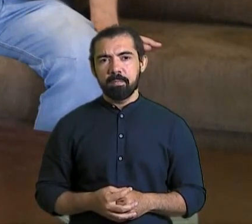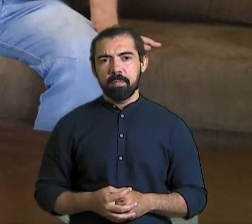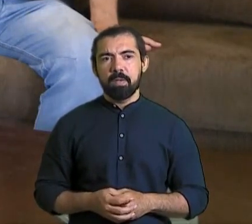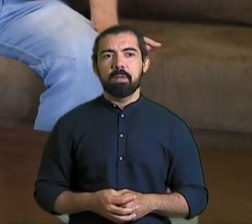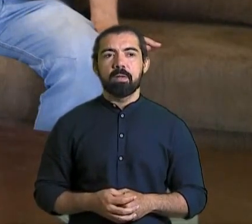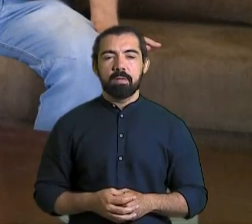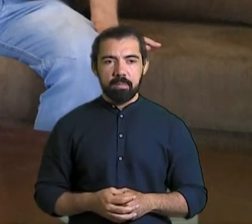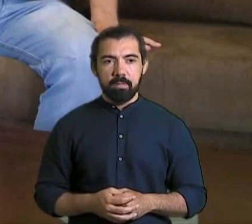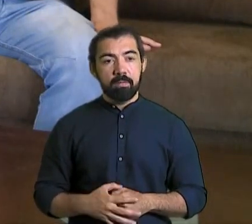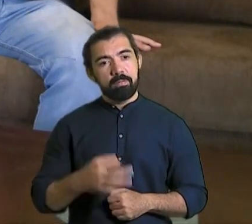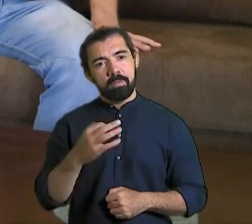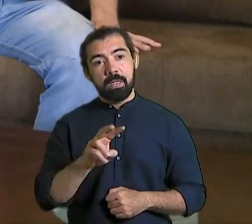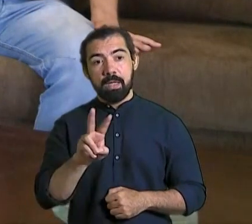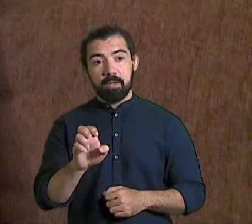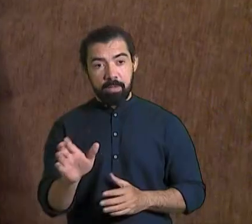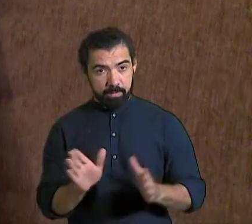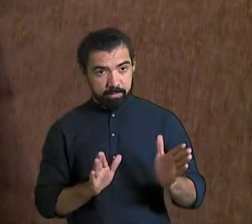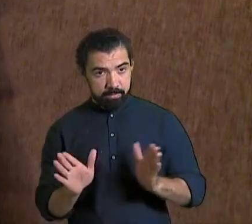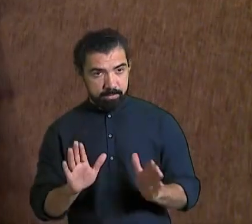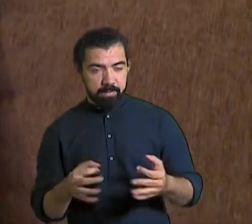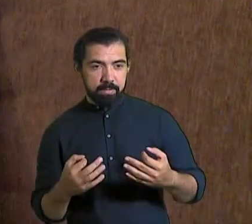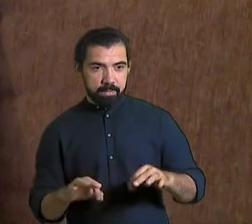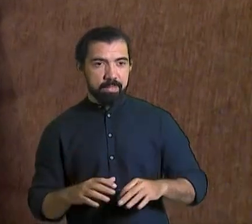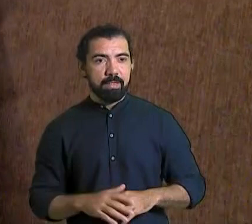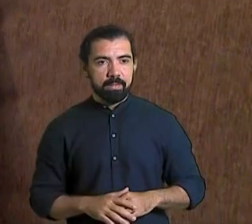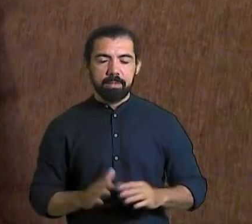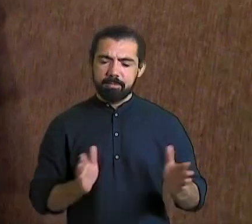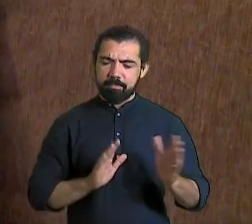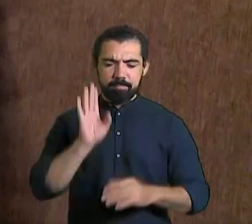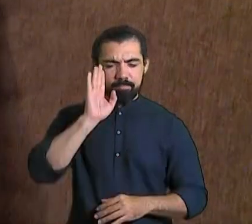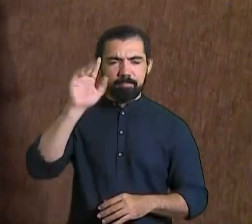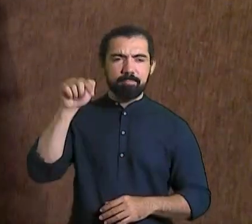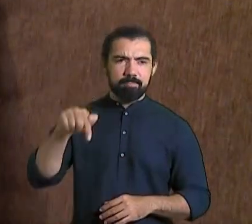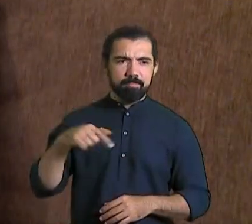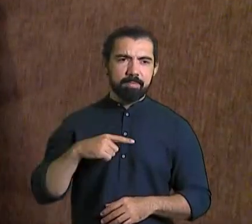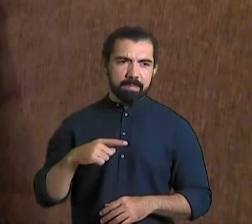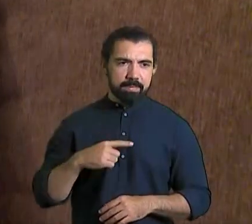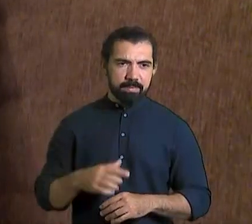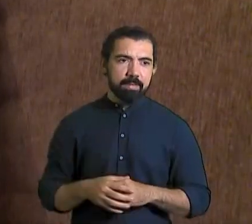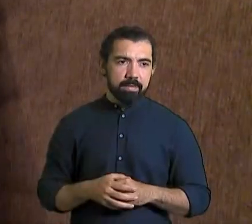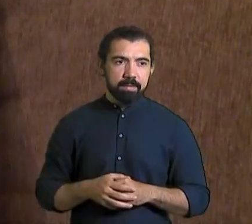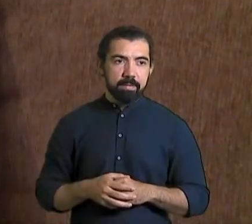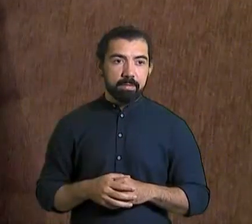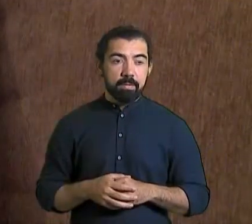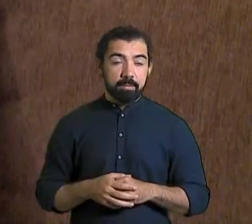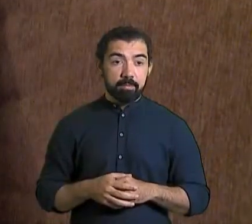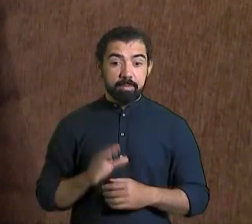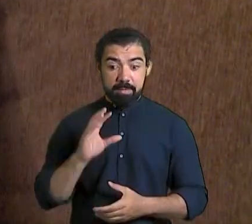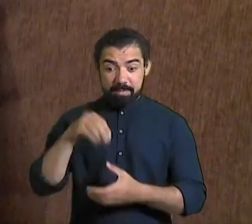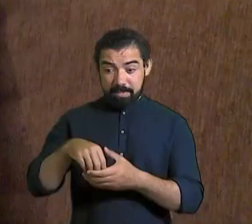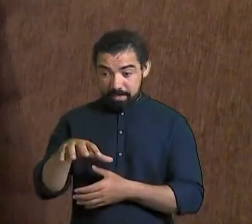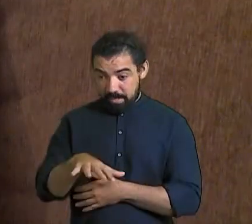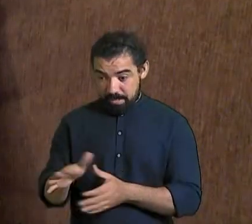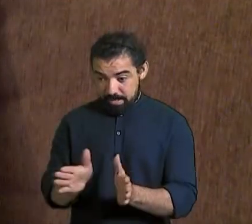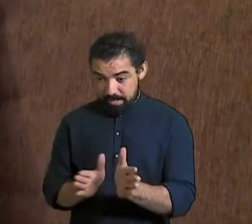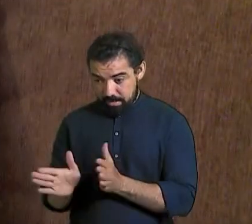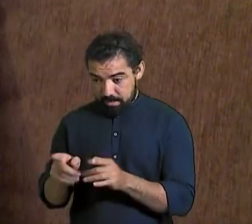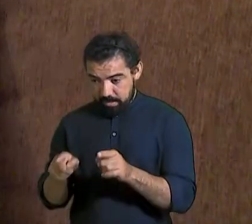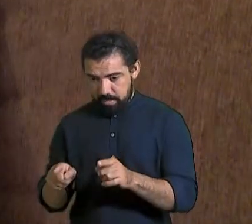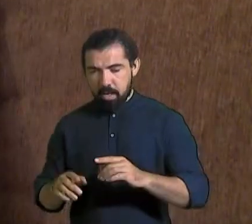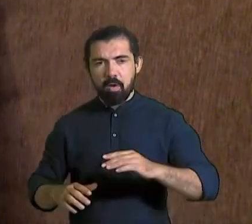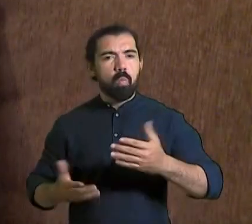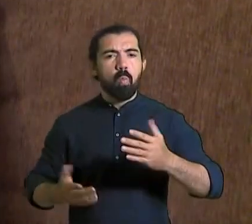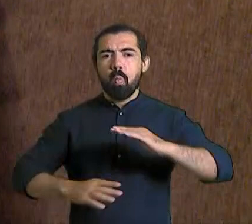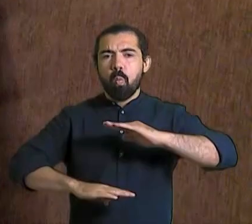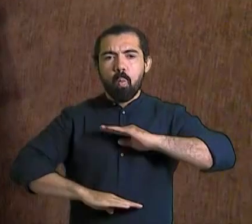A questão da acessibilidade. Não deixa de ser a questão da acessibilidade, né? Dentro da acessibilidade